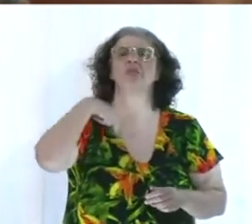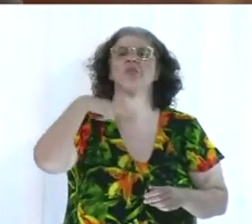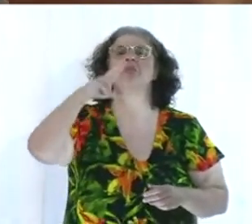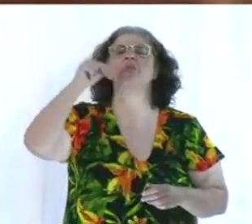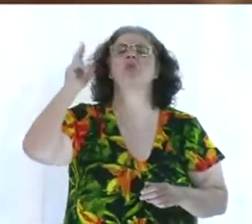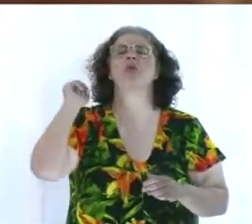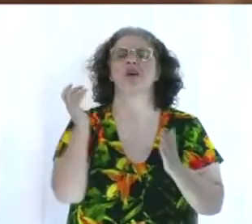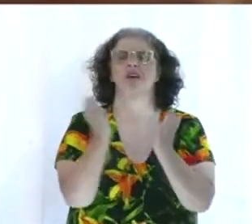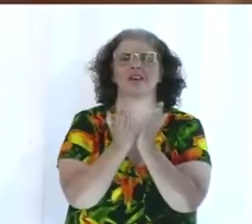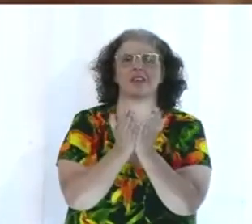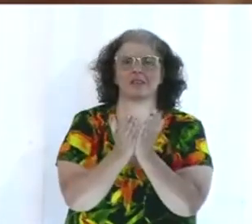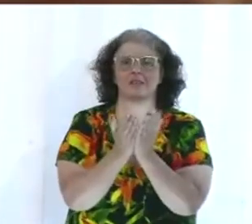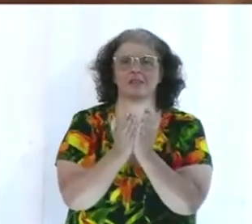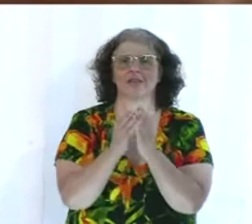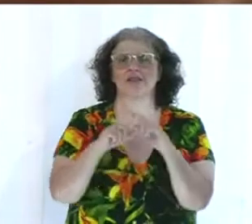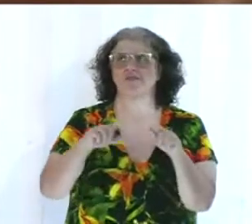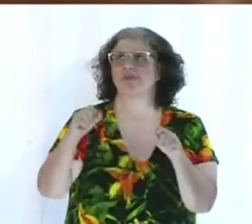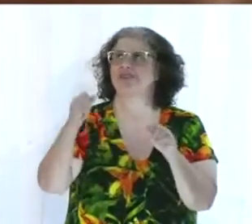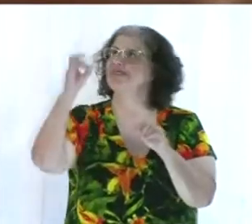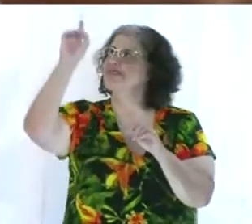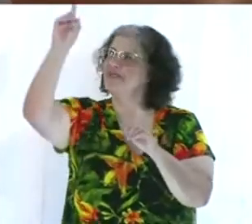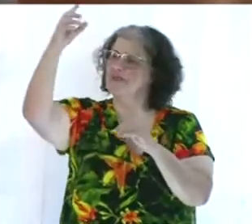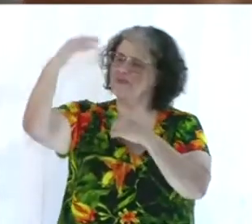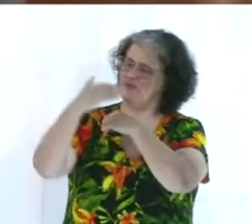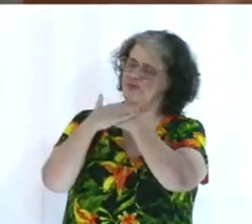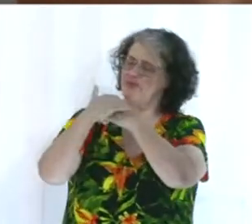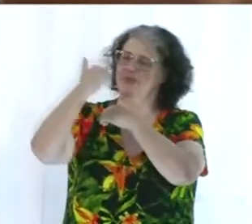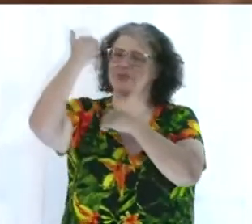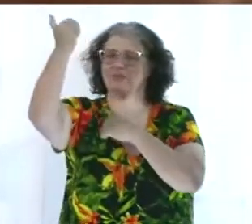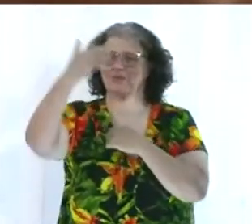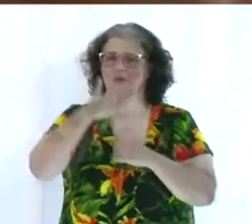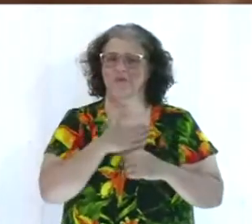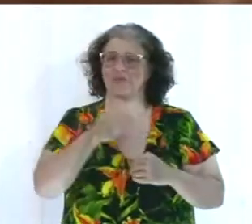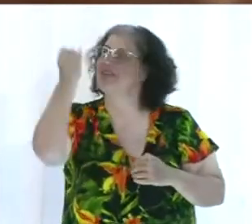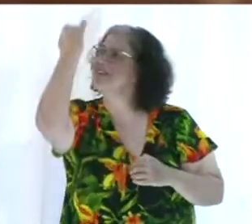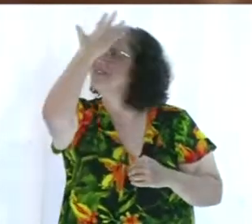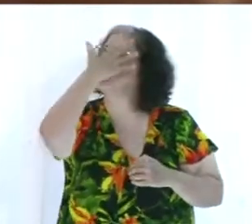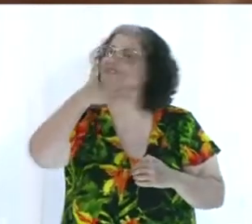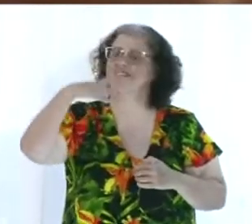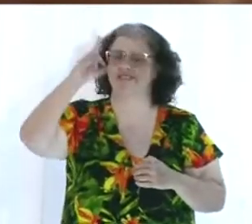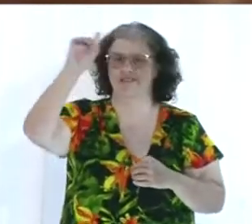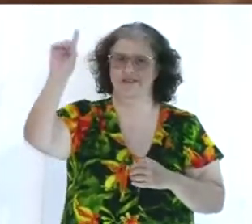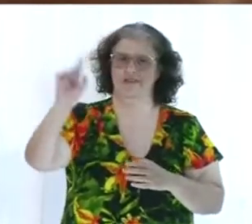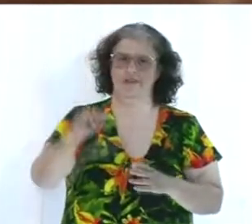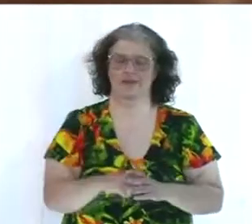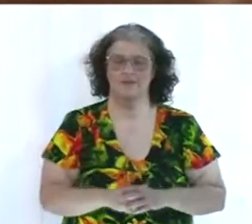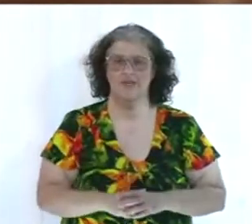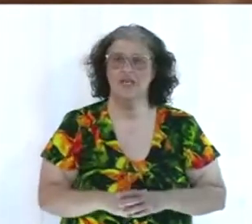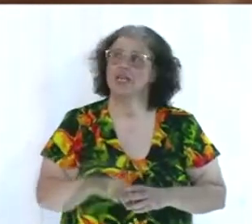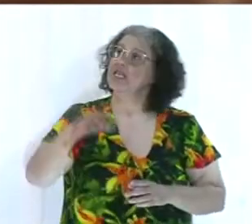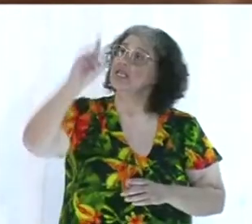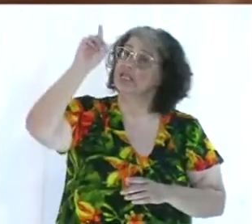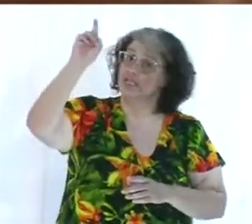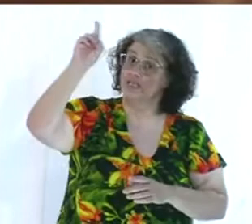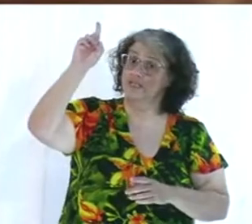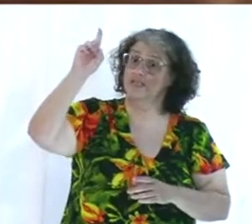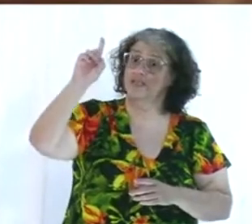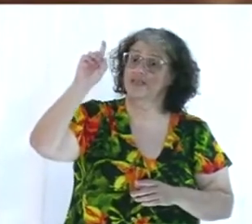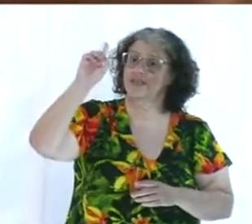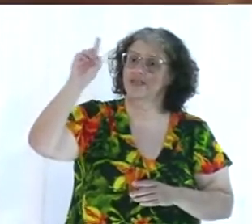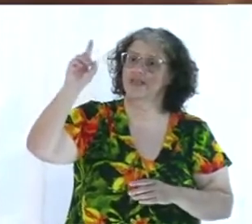me alcançou com a sua graça. O evangelho, irmãos, então, ele nos ensina que a obra de Cristo é eficaz,